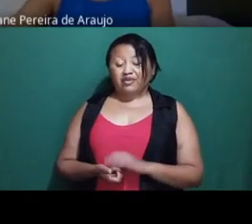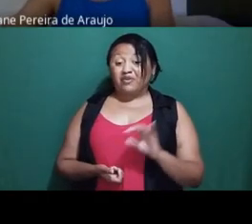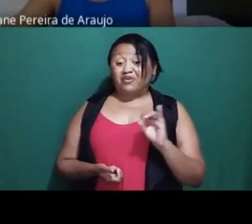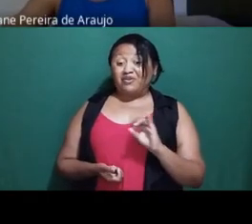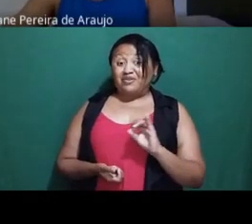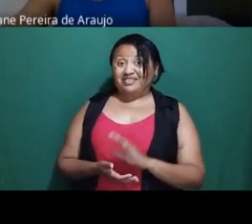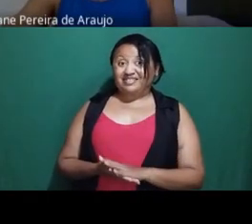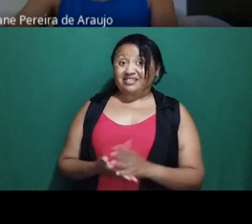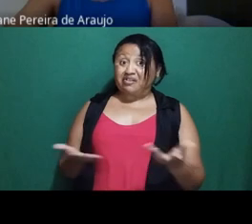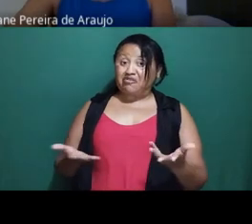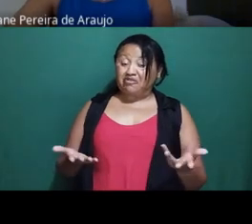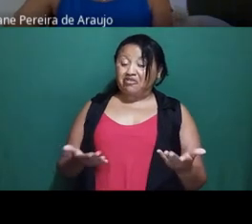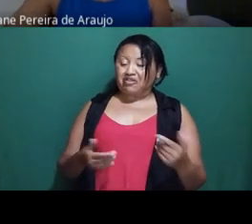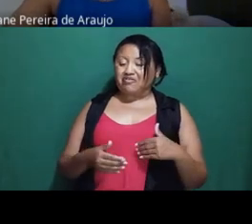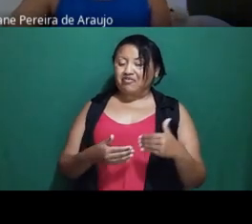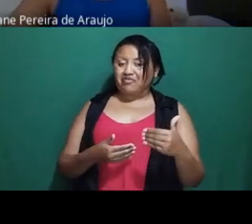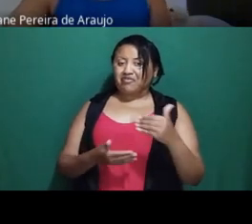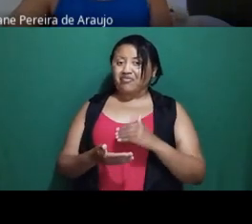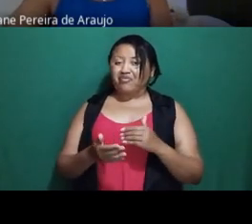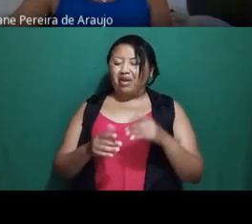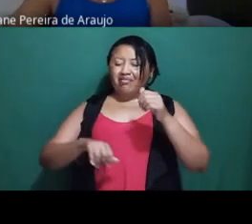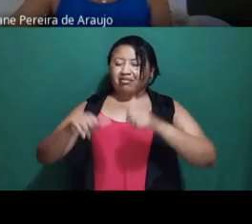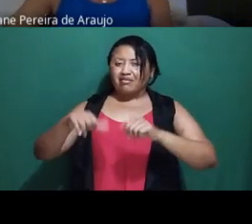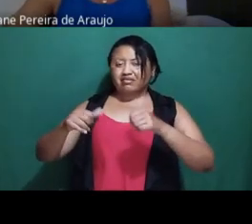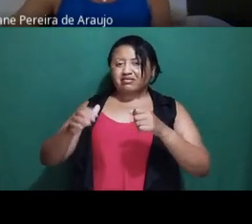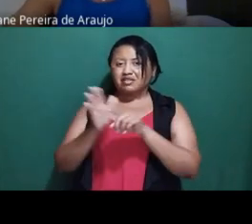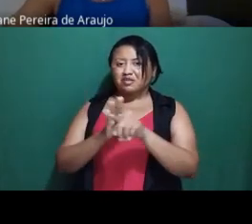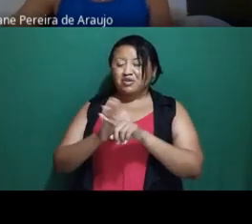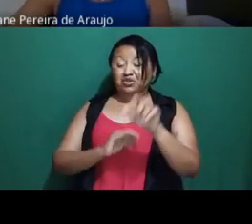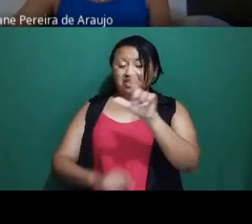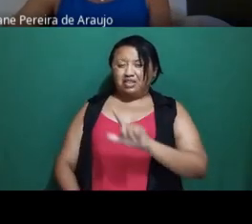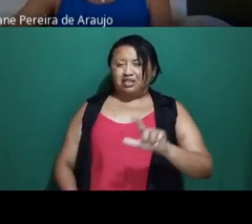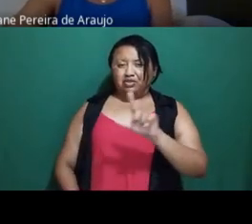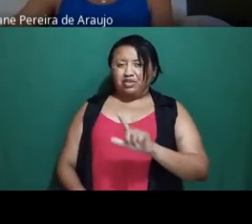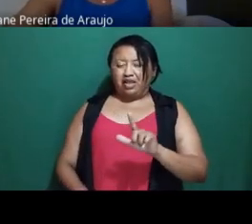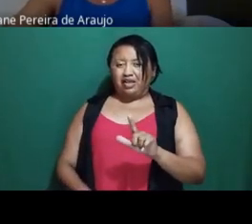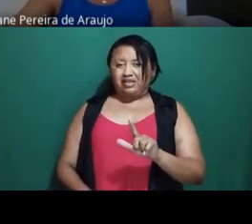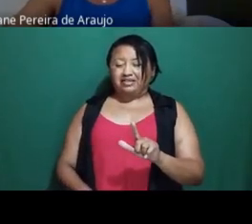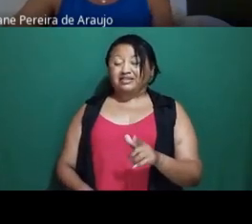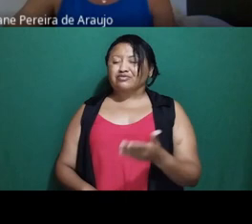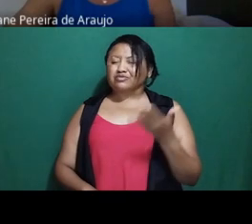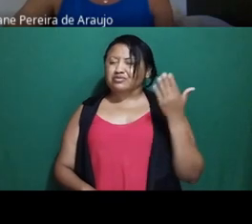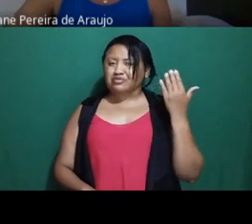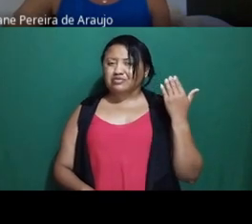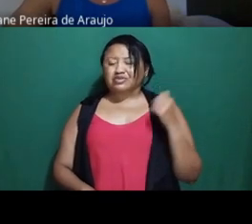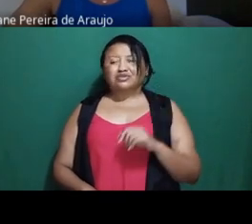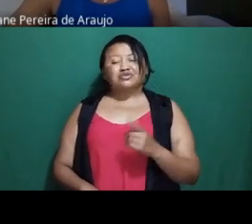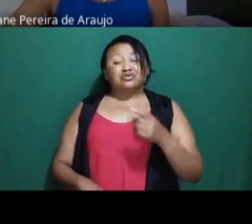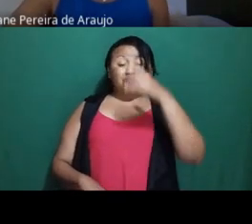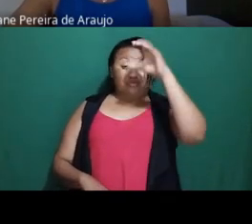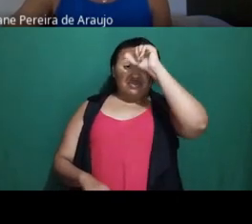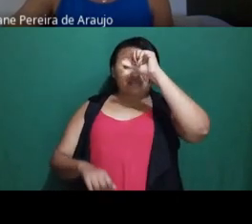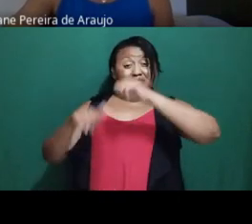Olá e agora nós vamos analisar as questões de literatura que lá no nosso simulado né no caderno